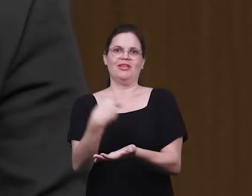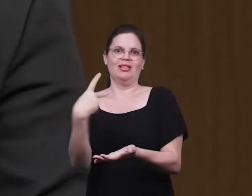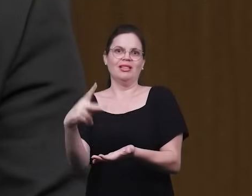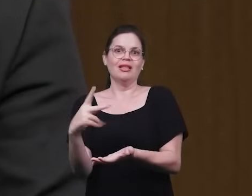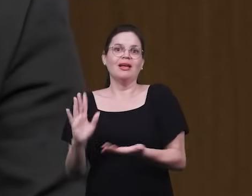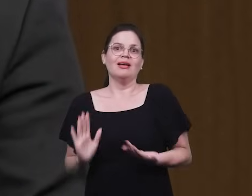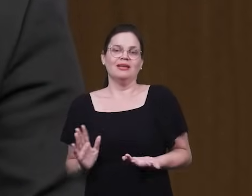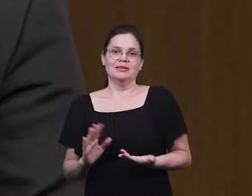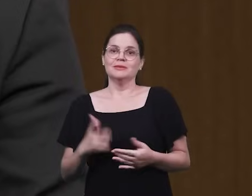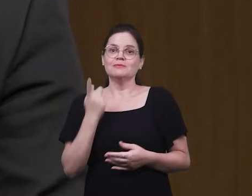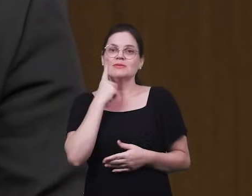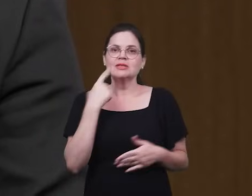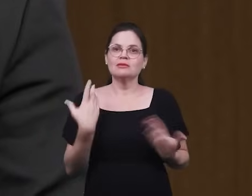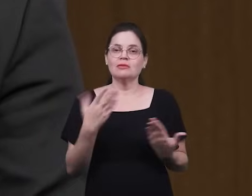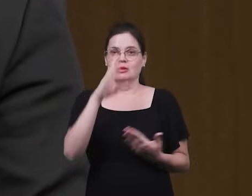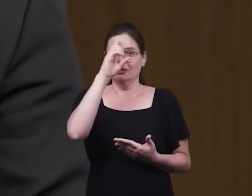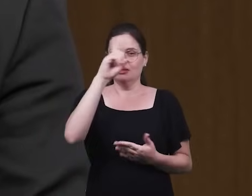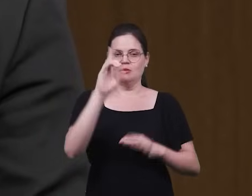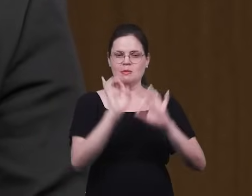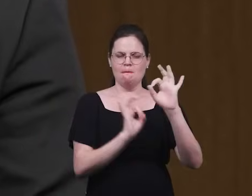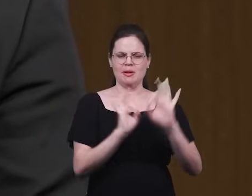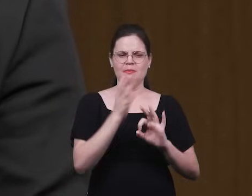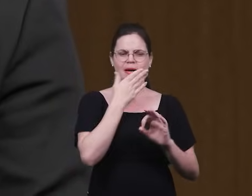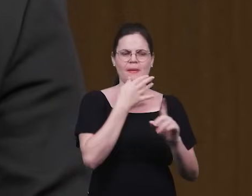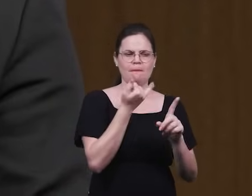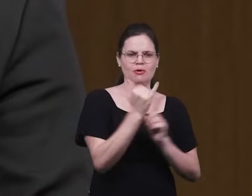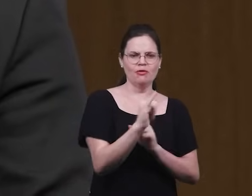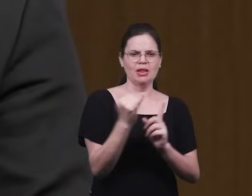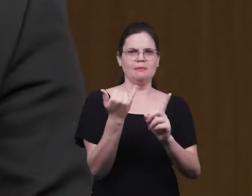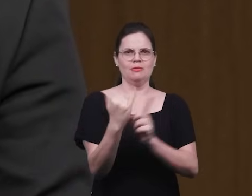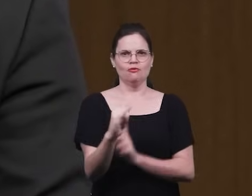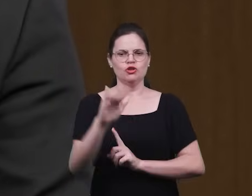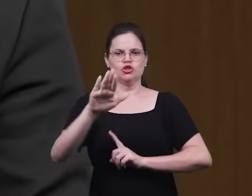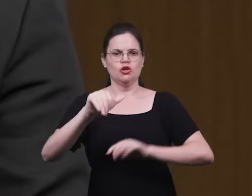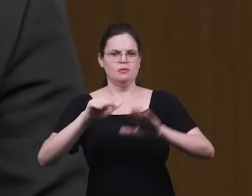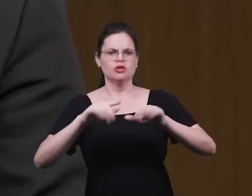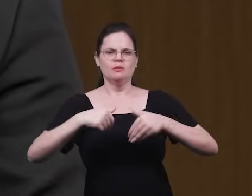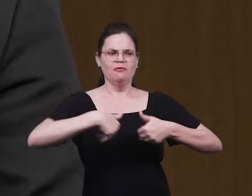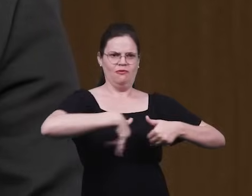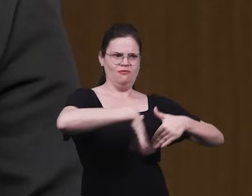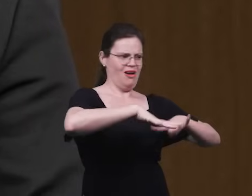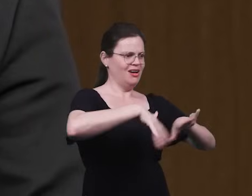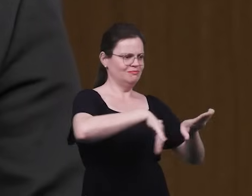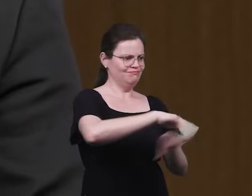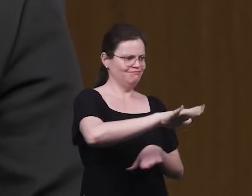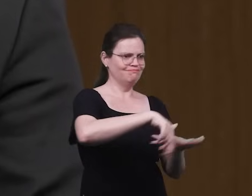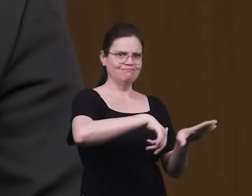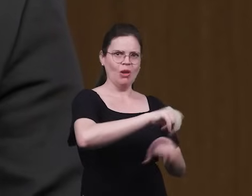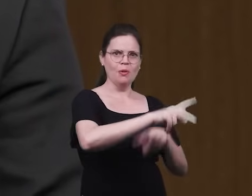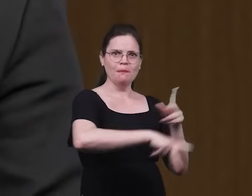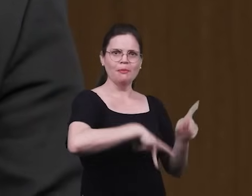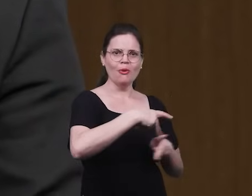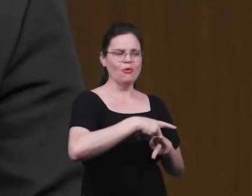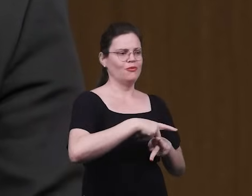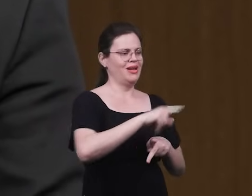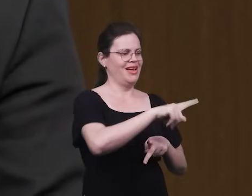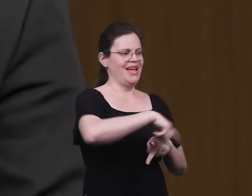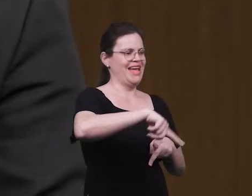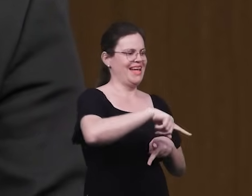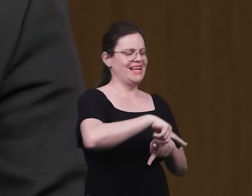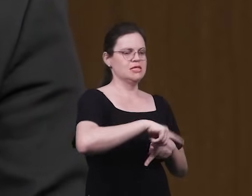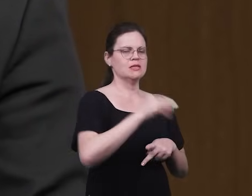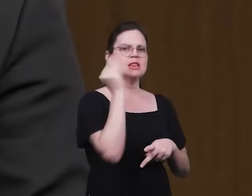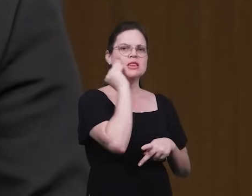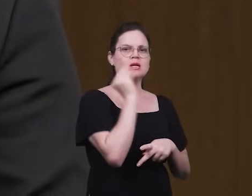mensagem de salvação mas o homem a religião a oposição sempre quis calar